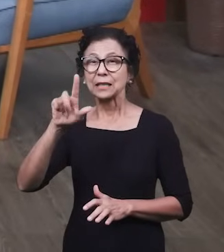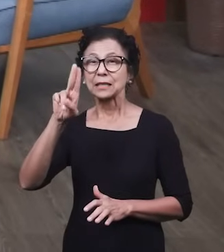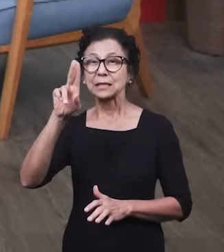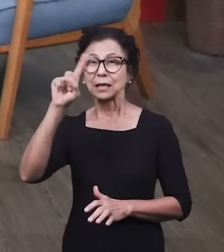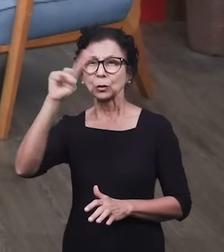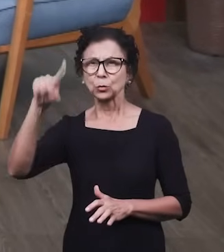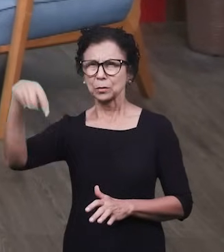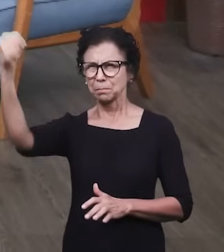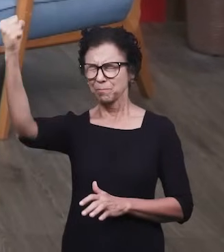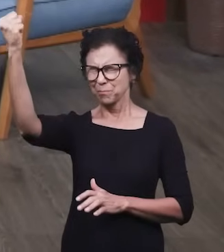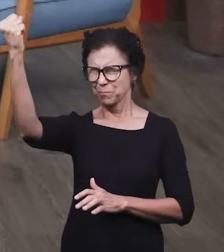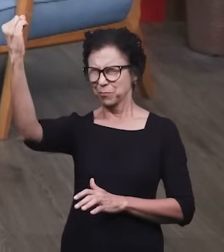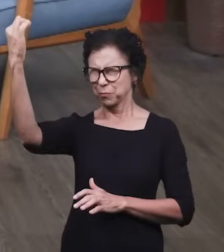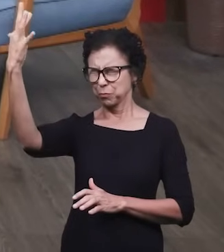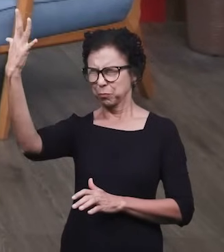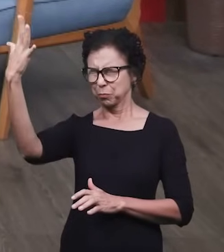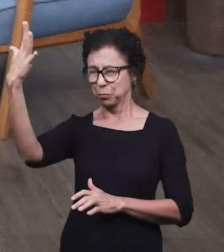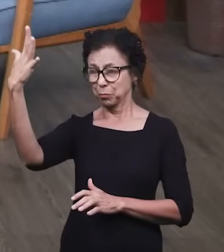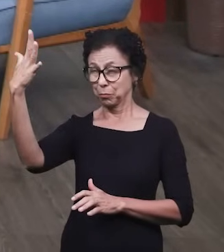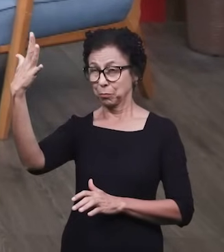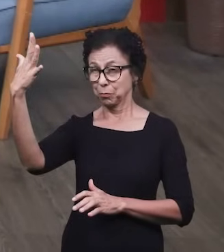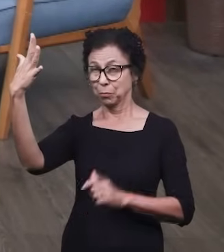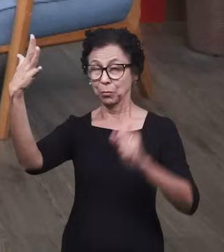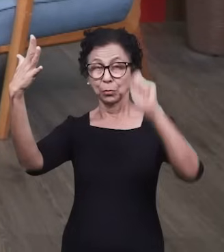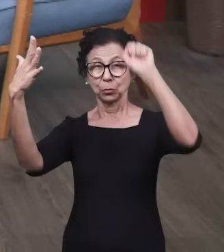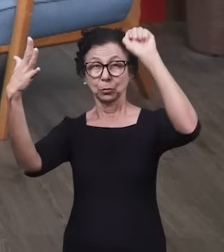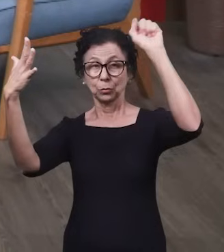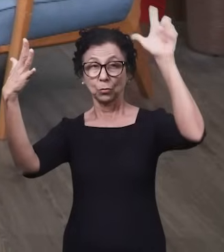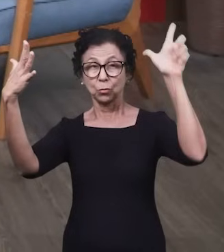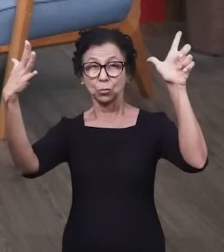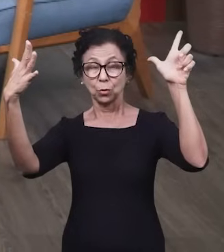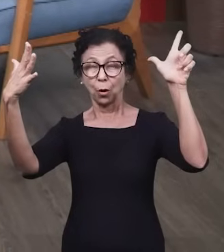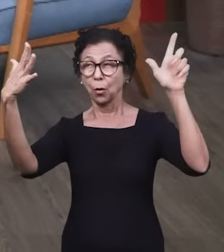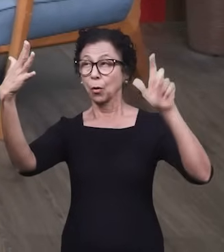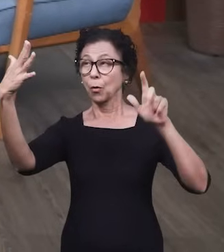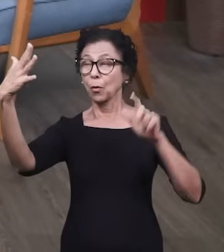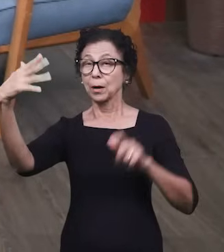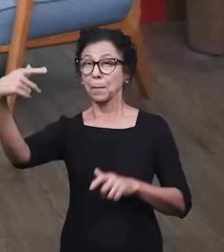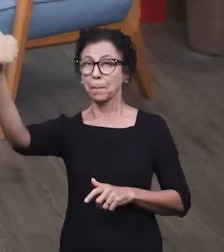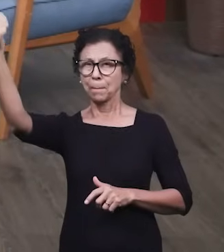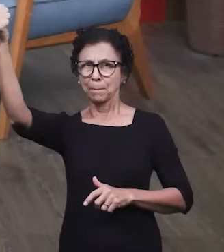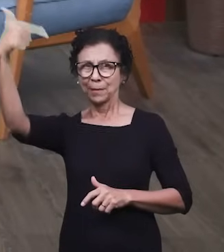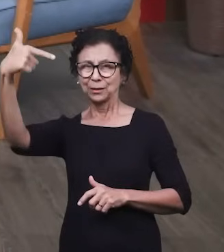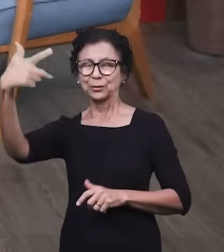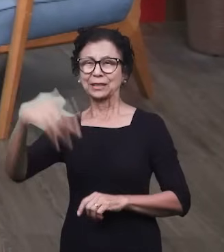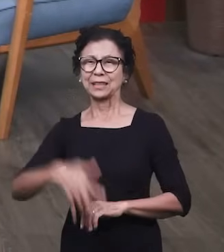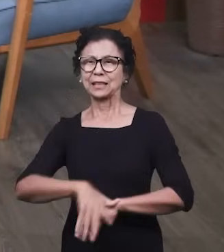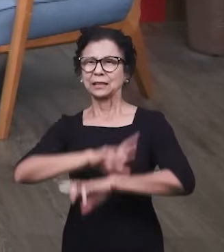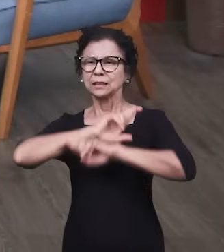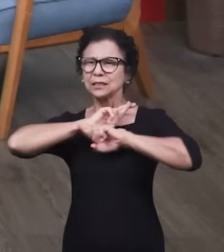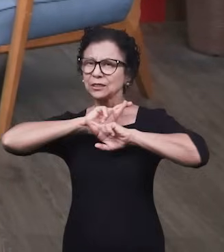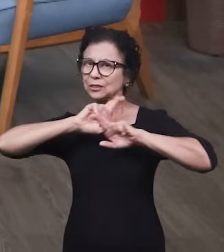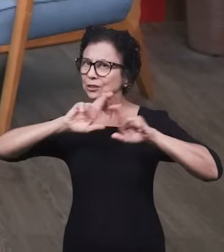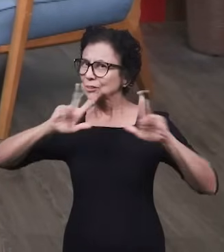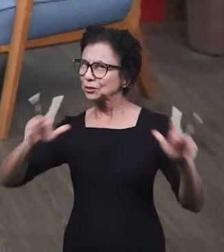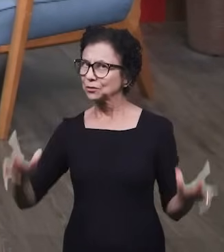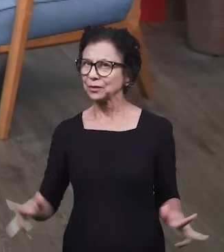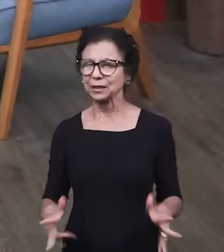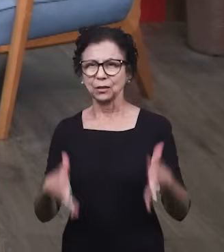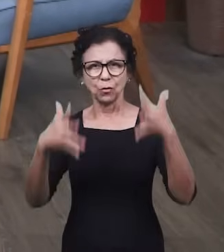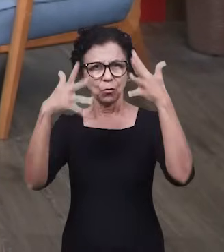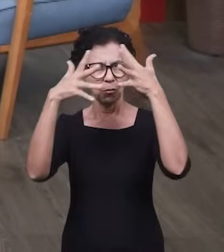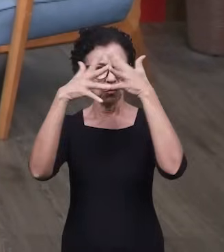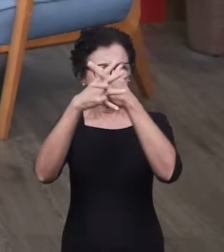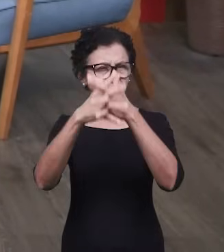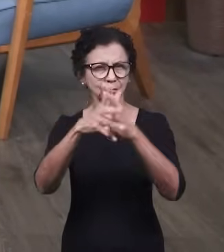excedia A luz do o sol. esplendor, O esplendor do do sol. sol. Isso. Ele Amém. sabia que era uma luz diferente. Ele não estava confundindo